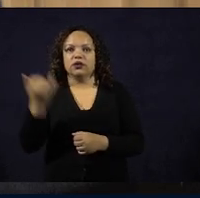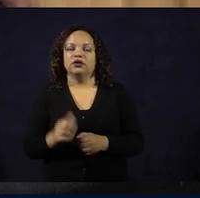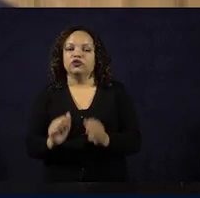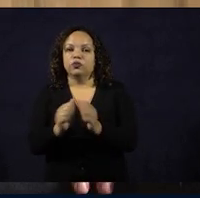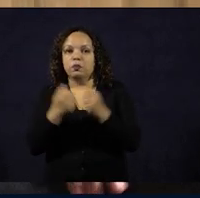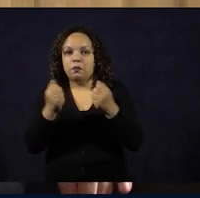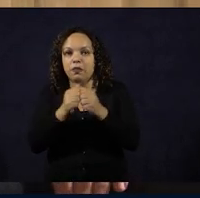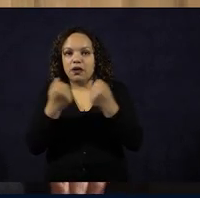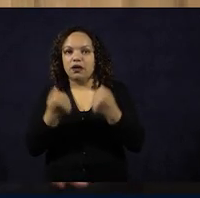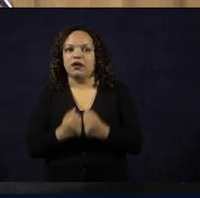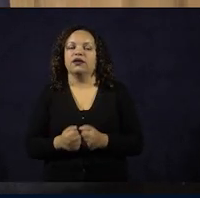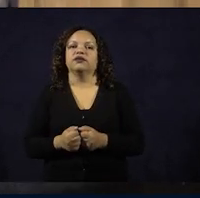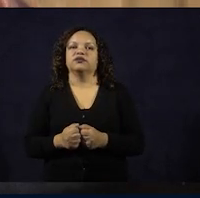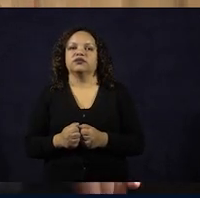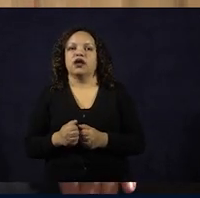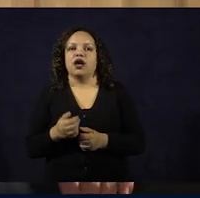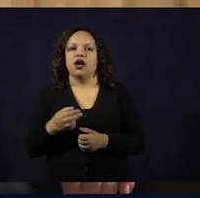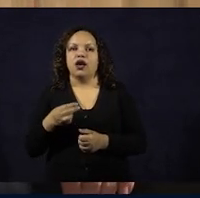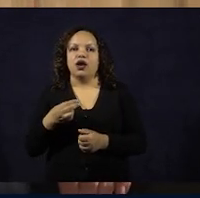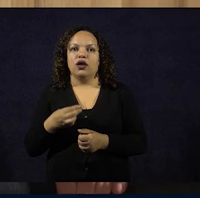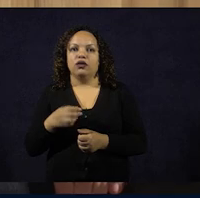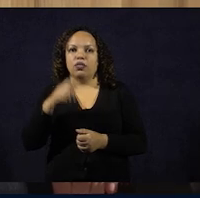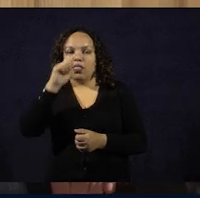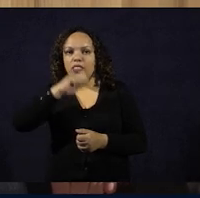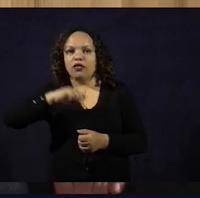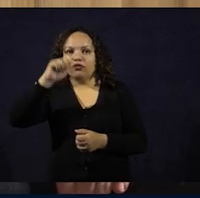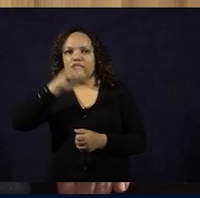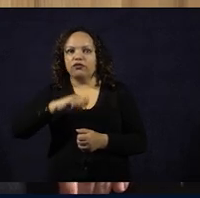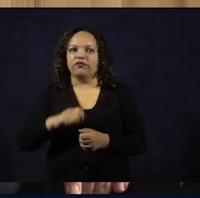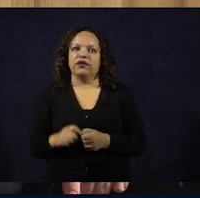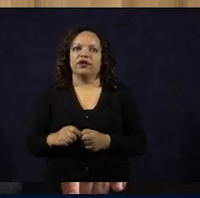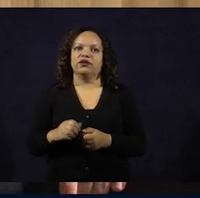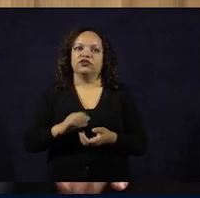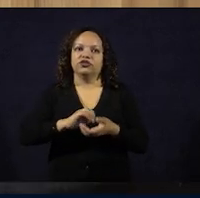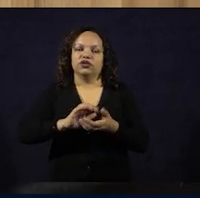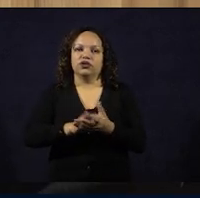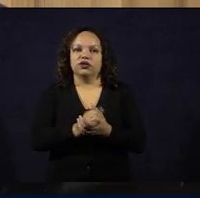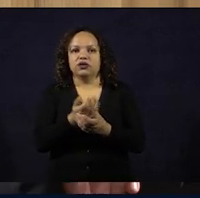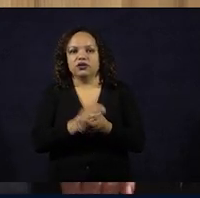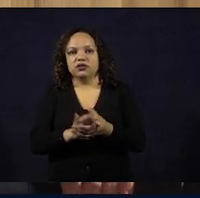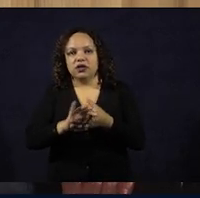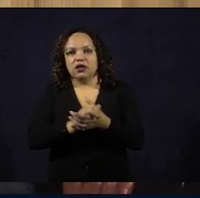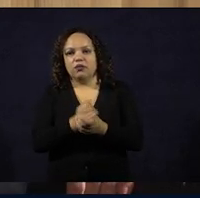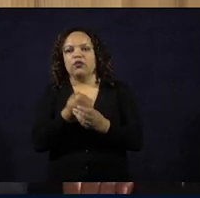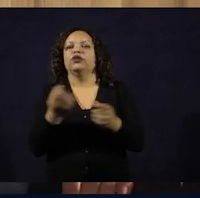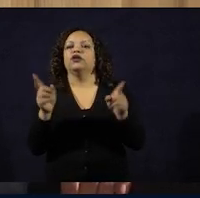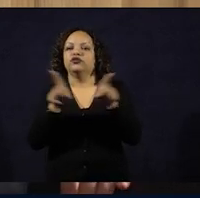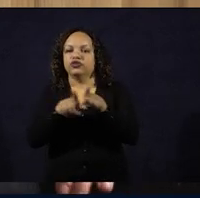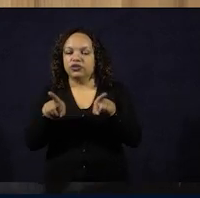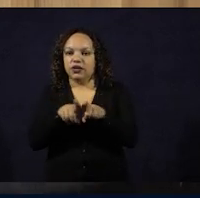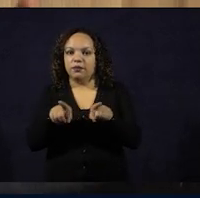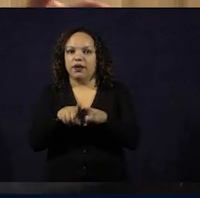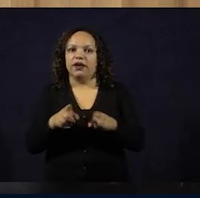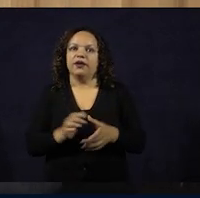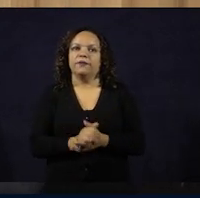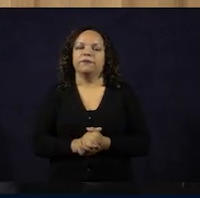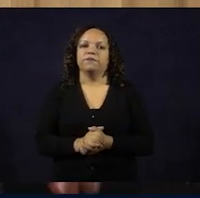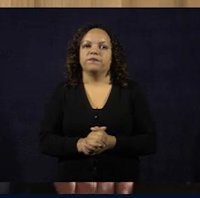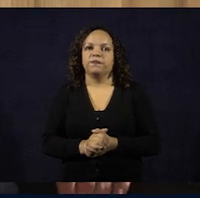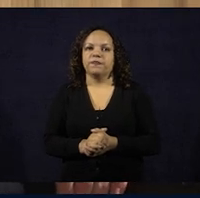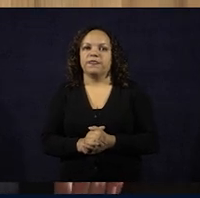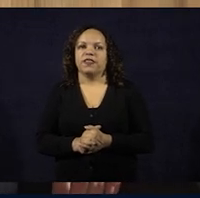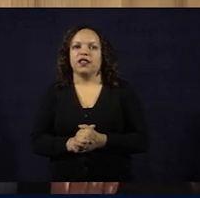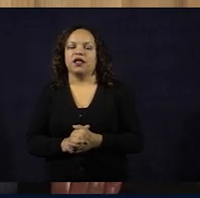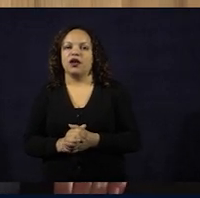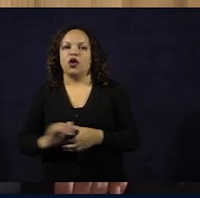sorvetes assim por diante cosméticos muitos sabonetes são produzidos aí usam a questão dos olhos Olha